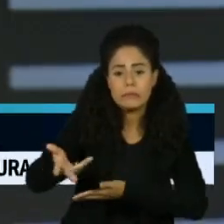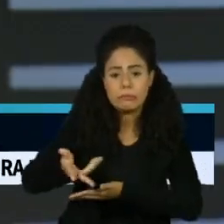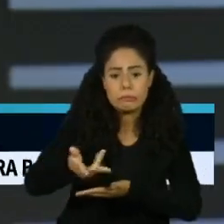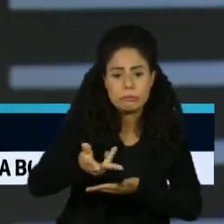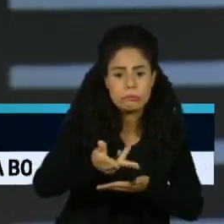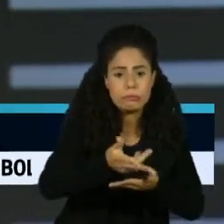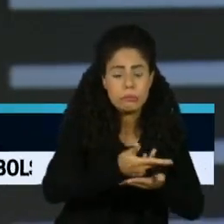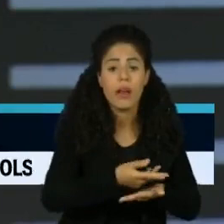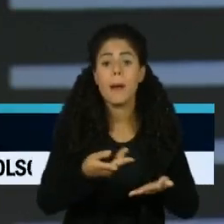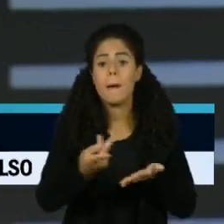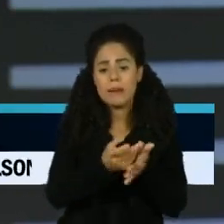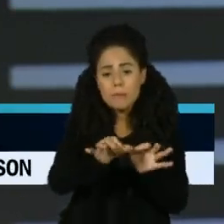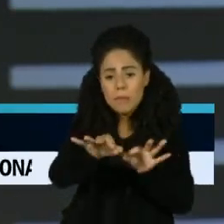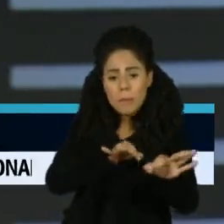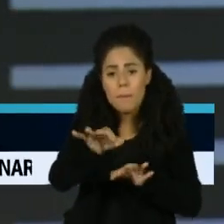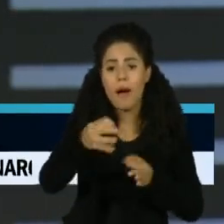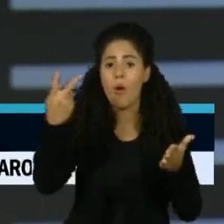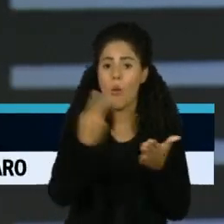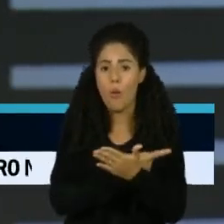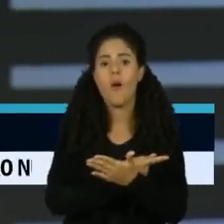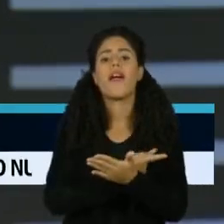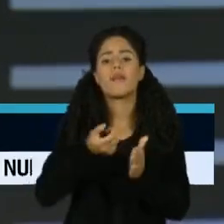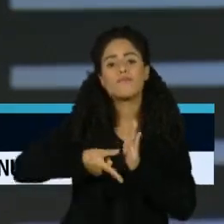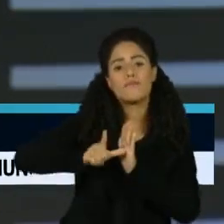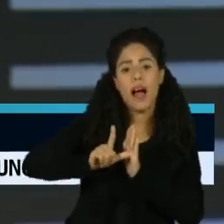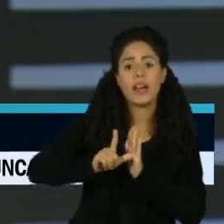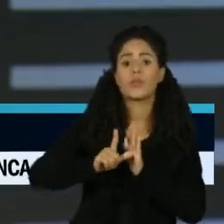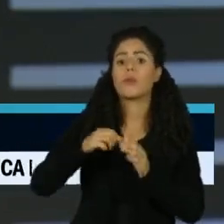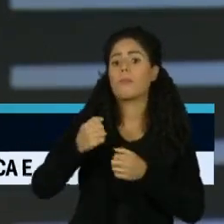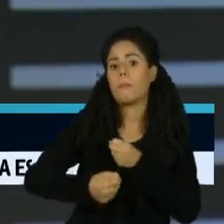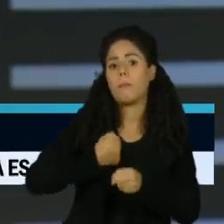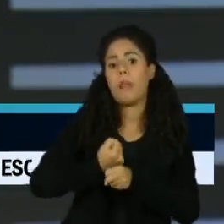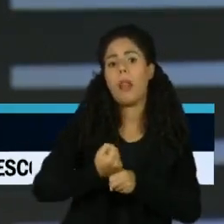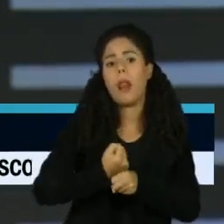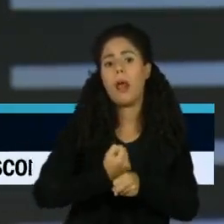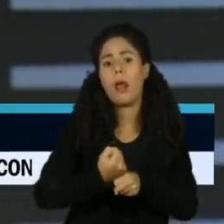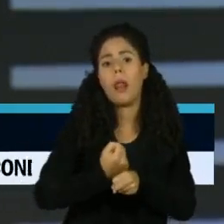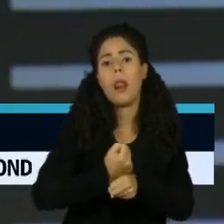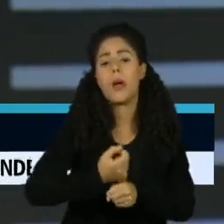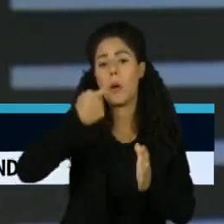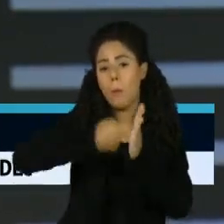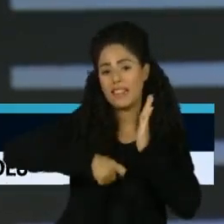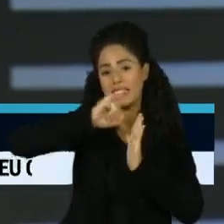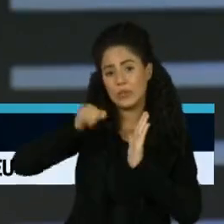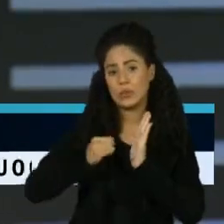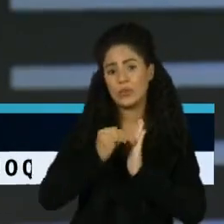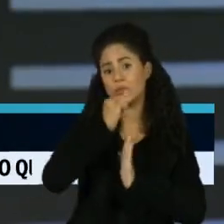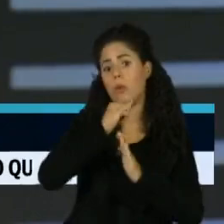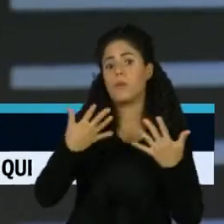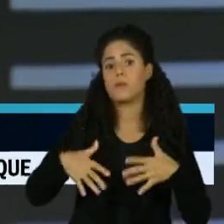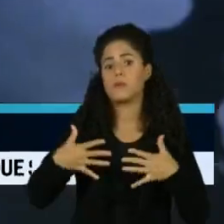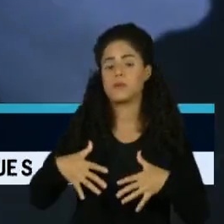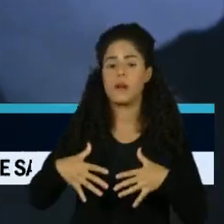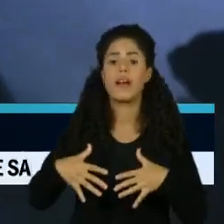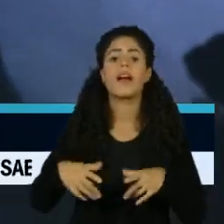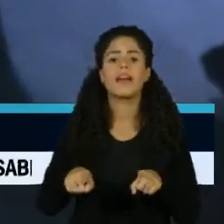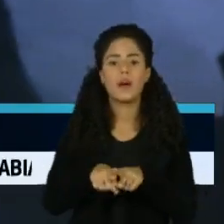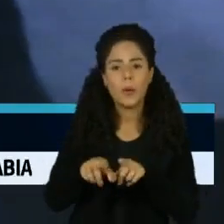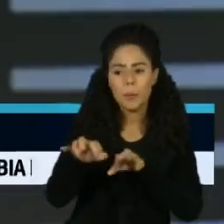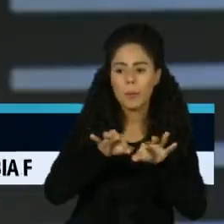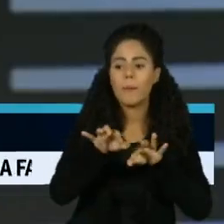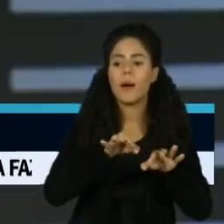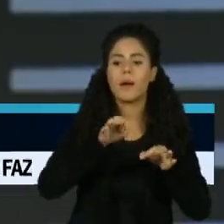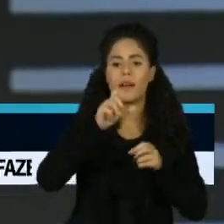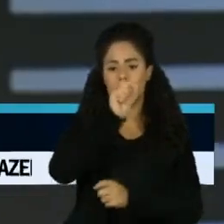atrás de um erro que foi ficar tanto tempo com uma taxa de juros e de maneira excessivamente baixo demorou para